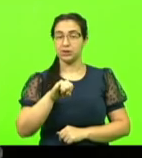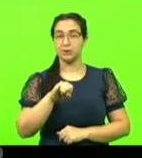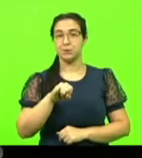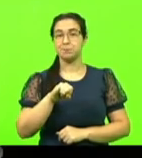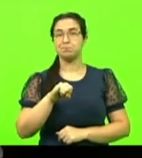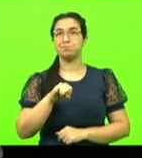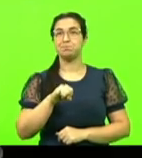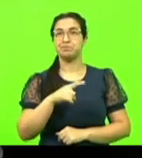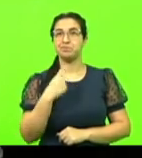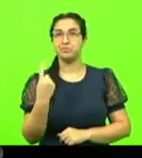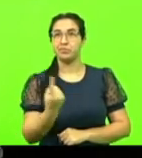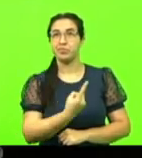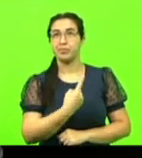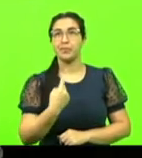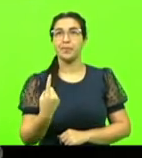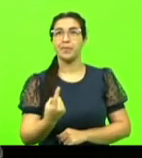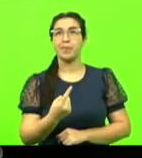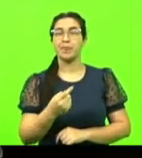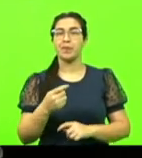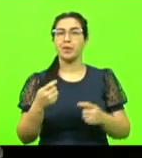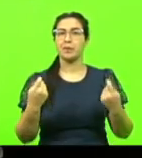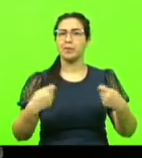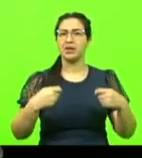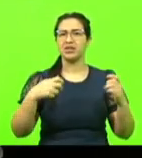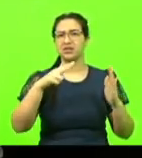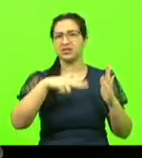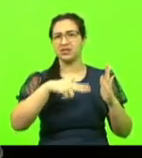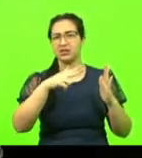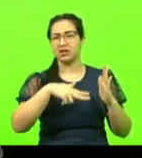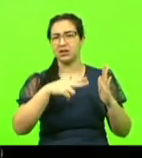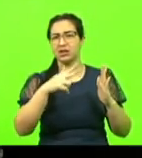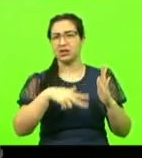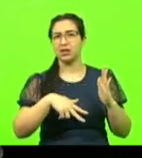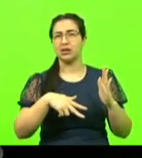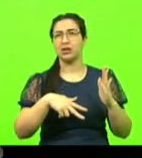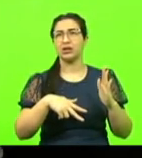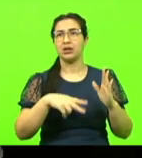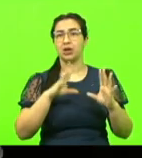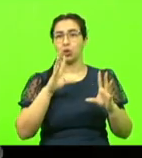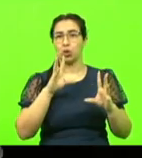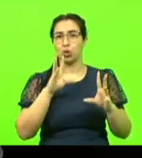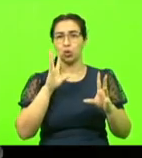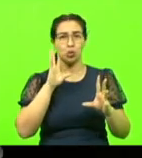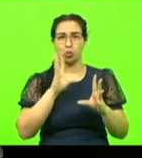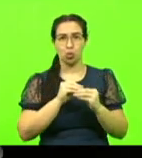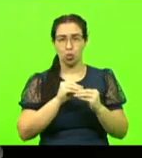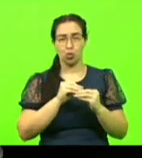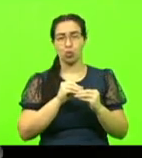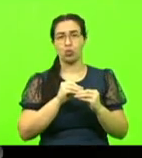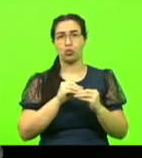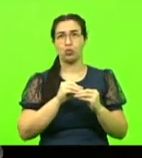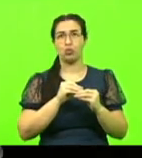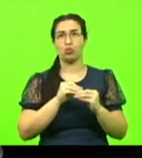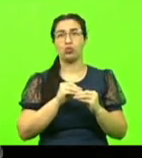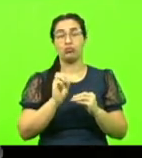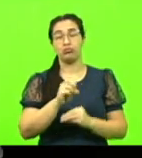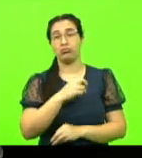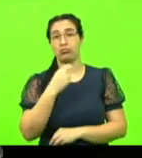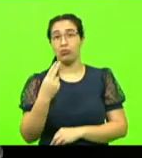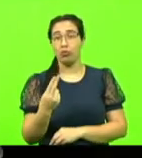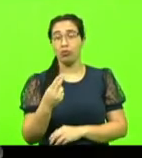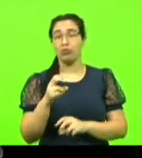nós devemos ler ad integrum, ou seja, totalmente, ou